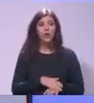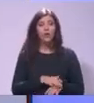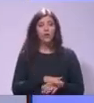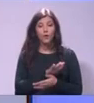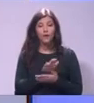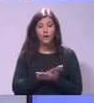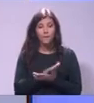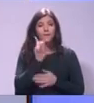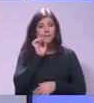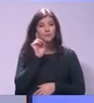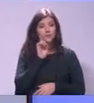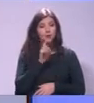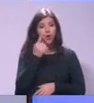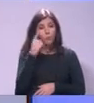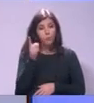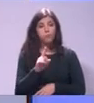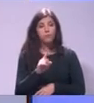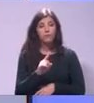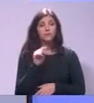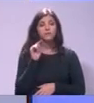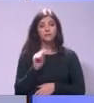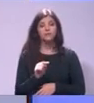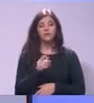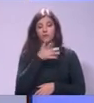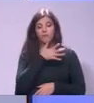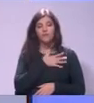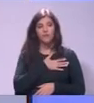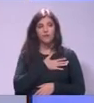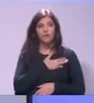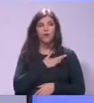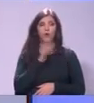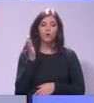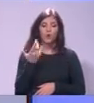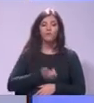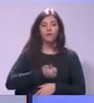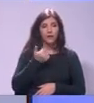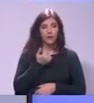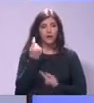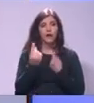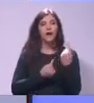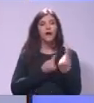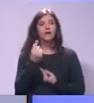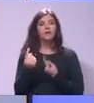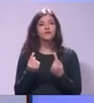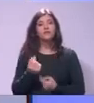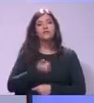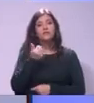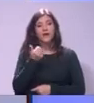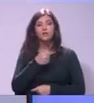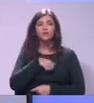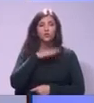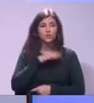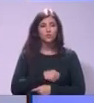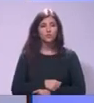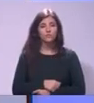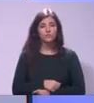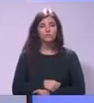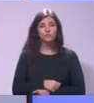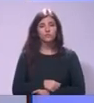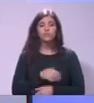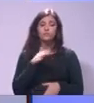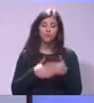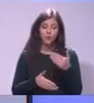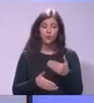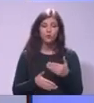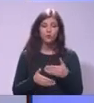essencial nenhum deus conhece que o benfica quando ganha muitas vezes têm ganho sujo aliás como aconteceu